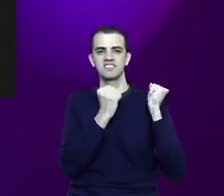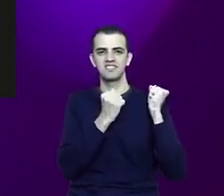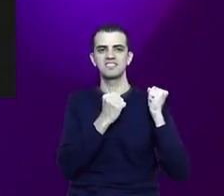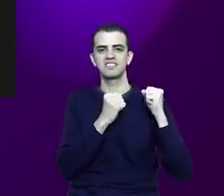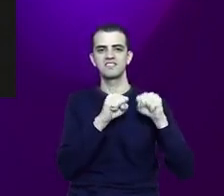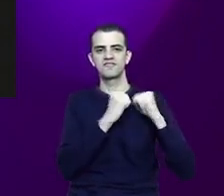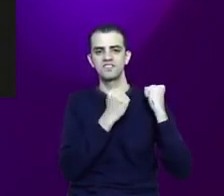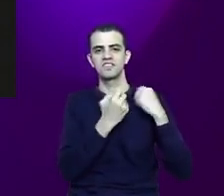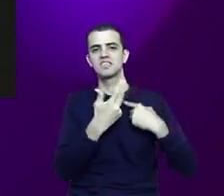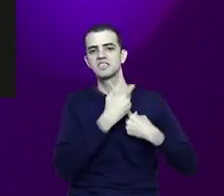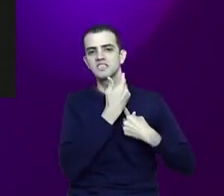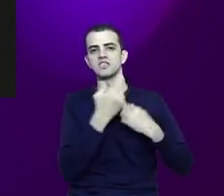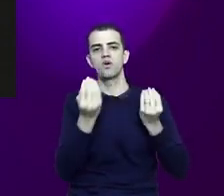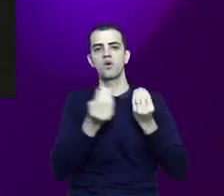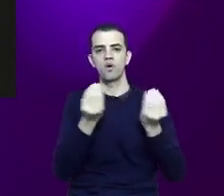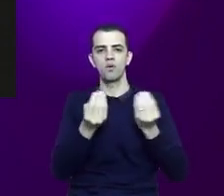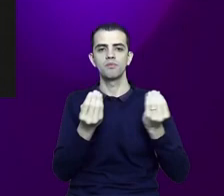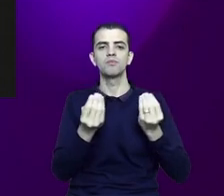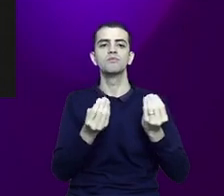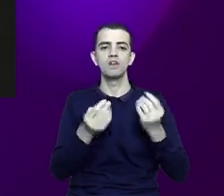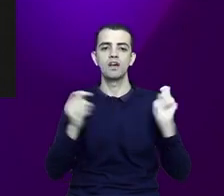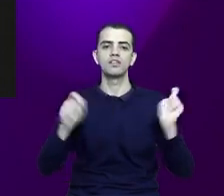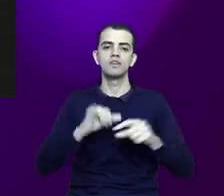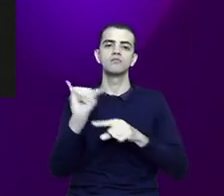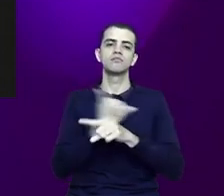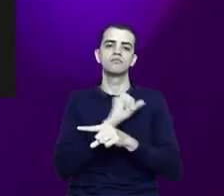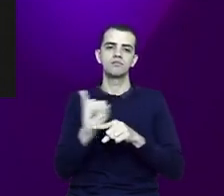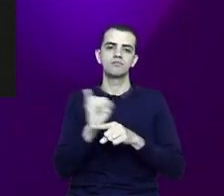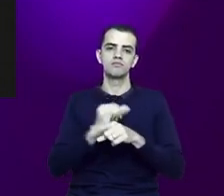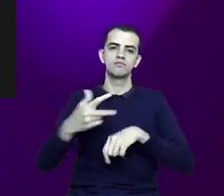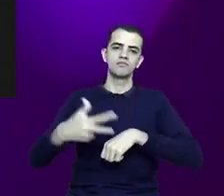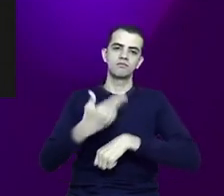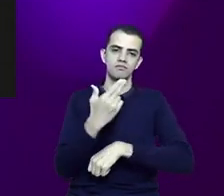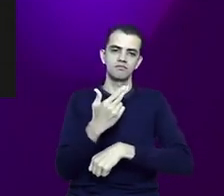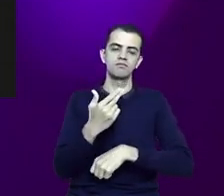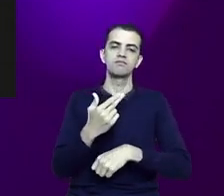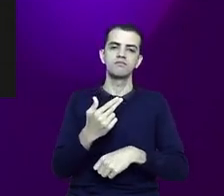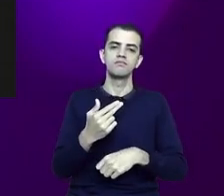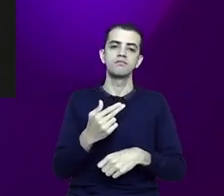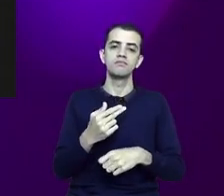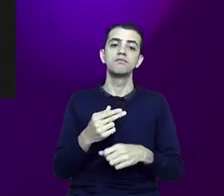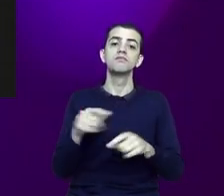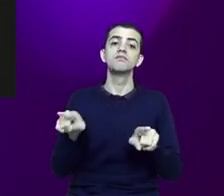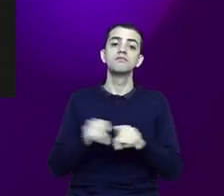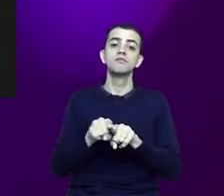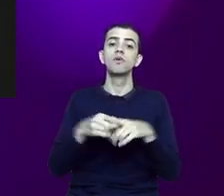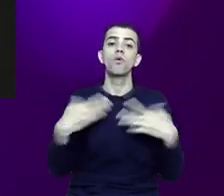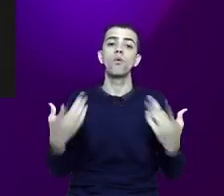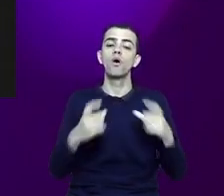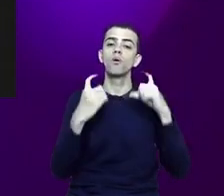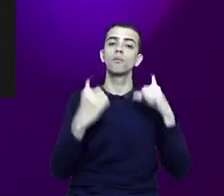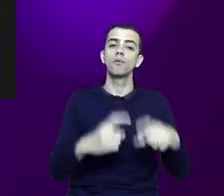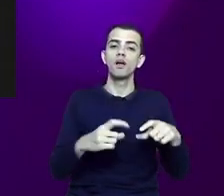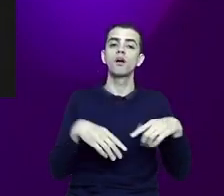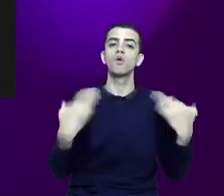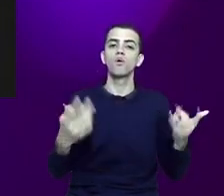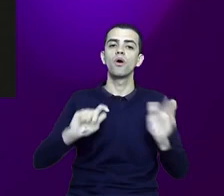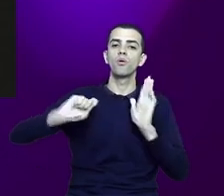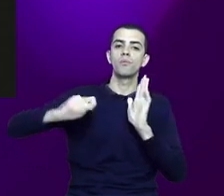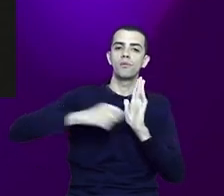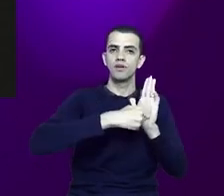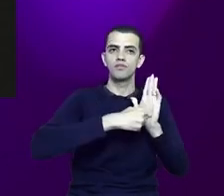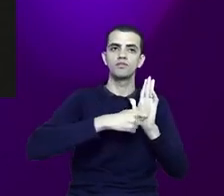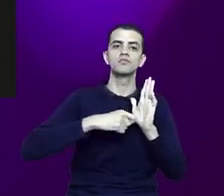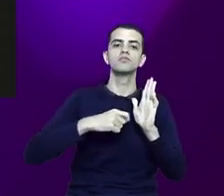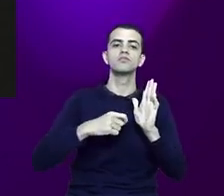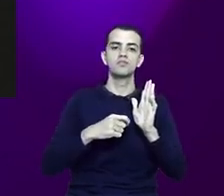durante a cirurgia fazer o planejamento cirúrgico do que a gente quer, determinação de qual placa, o local dos parafusos, bem certinho a